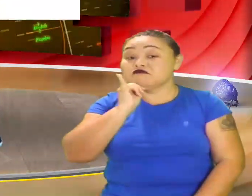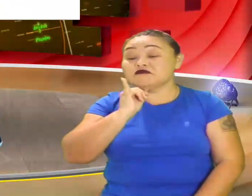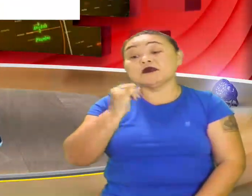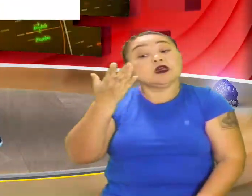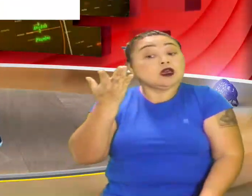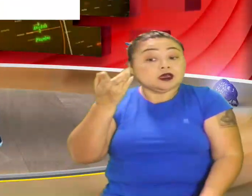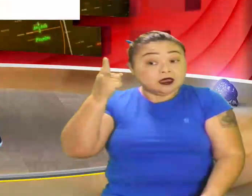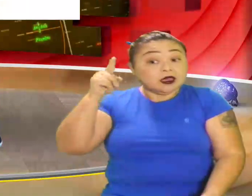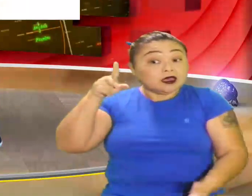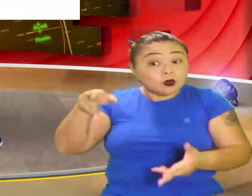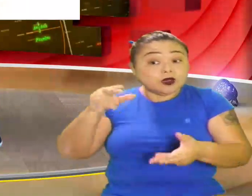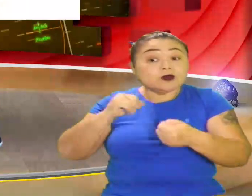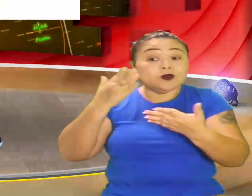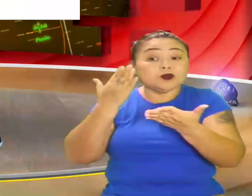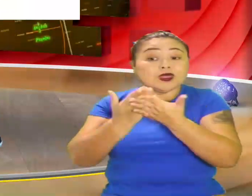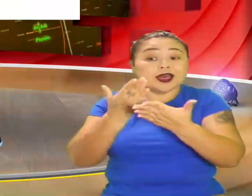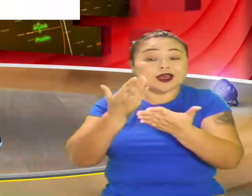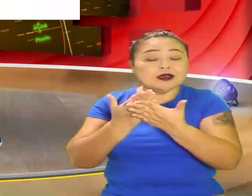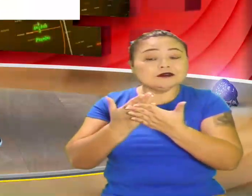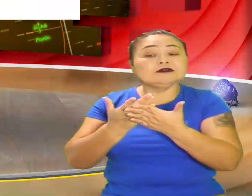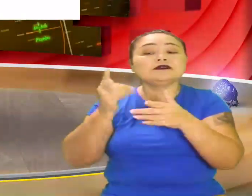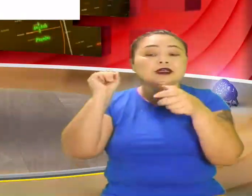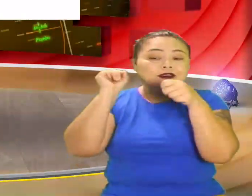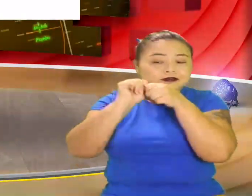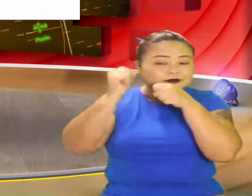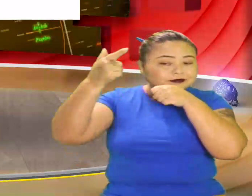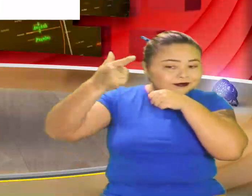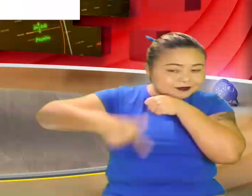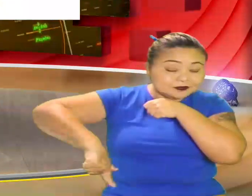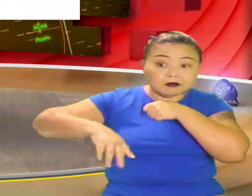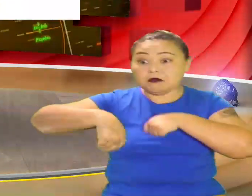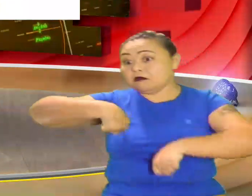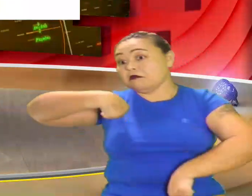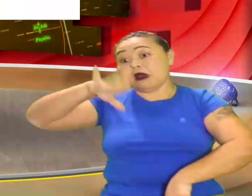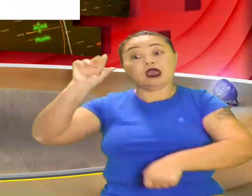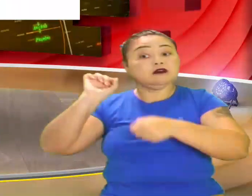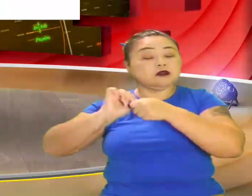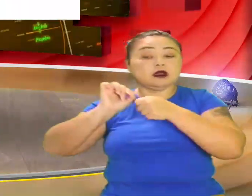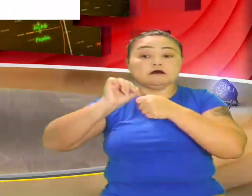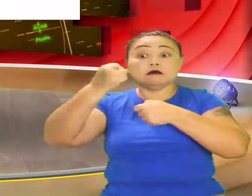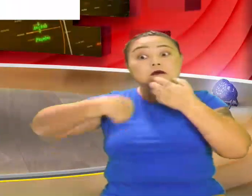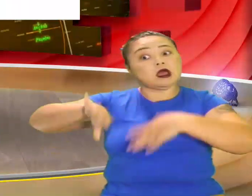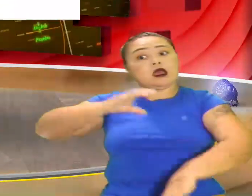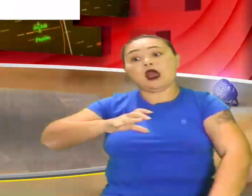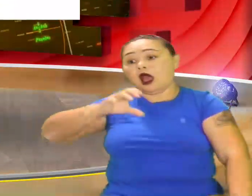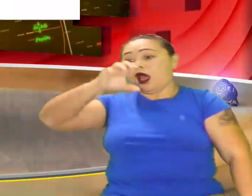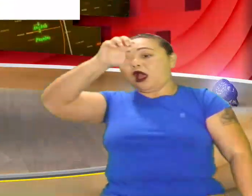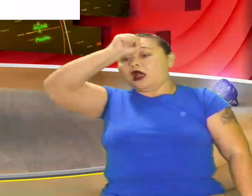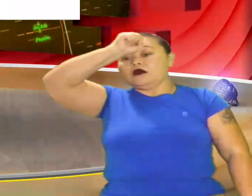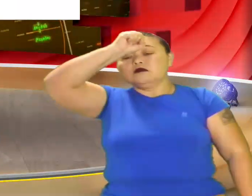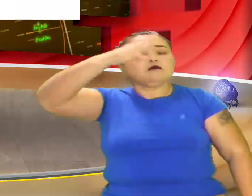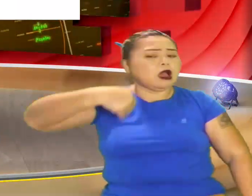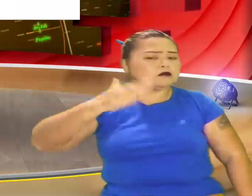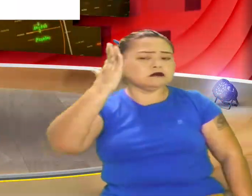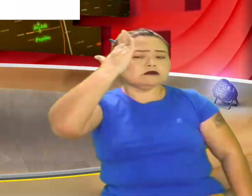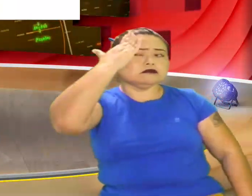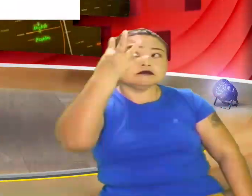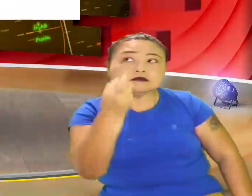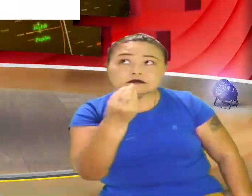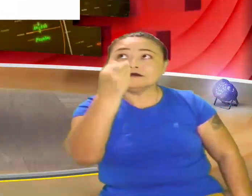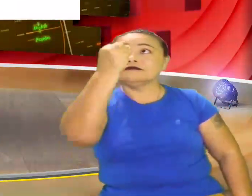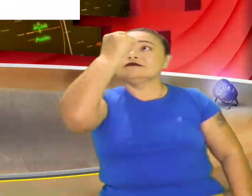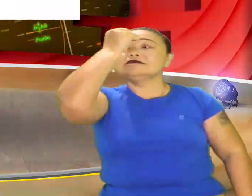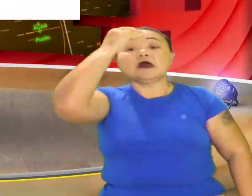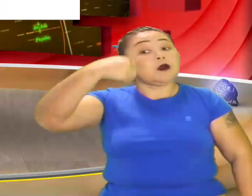tem problema, tá? Gente, se você refizer, quanto mais você faz, mais você aprende. Mais fica sabido. É. Quanto